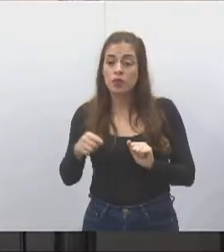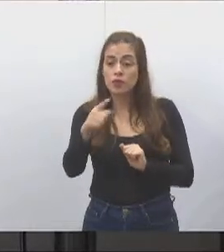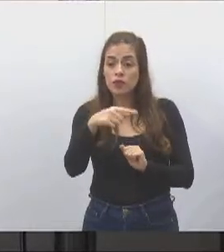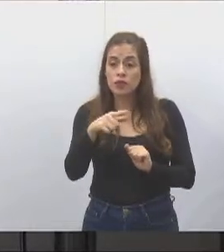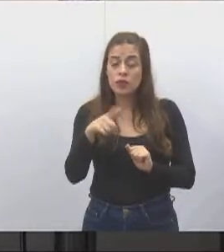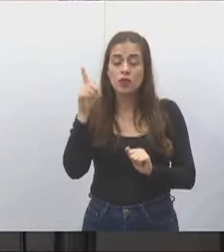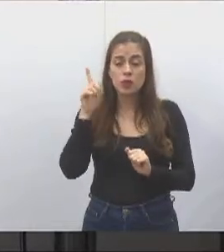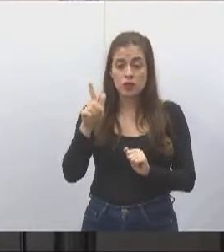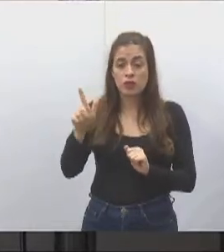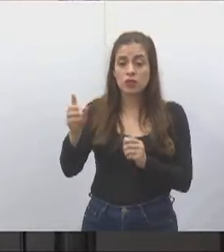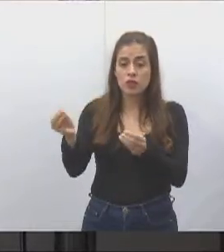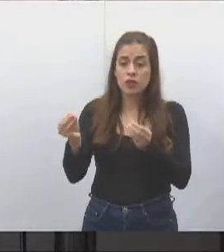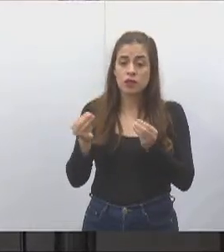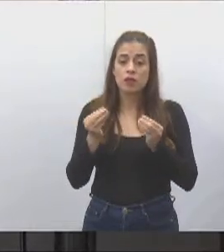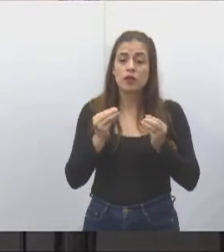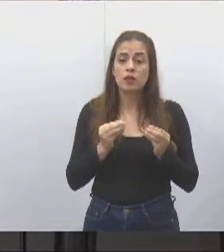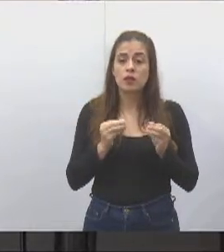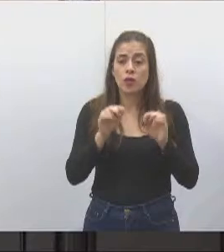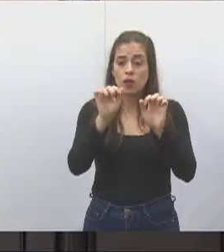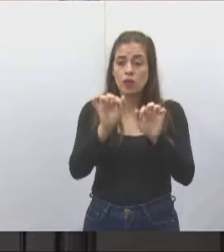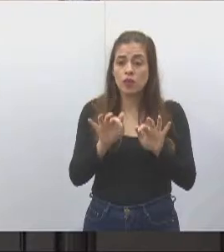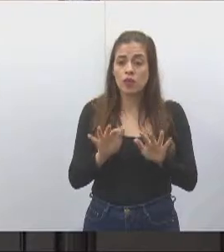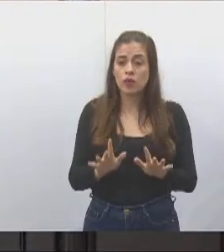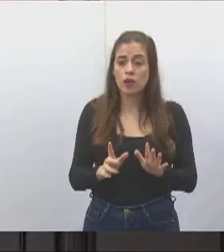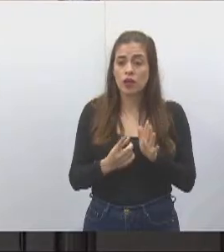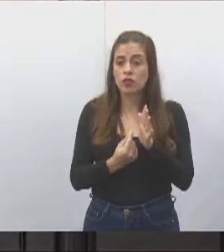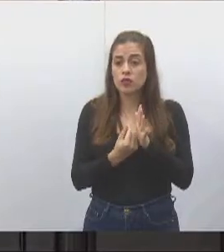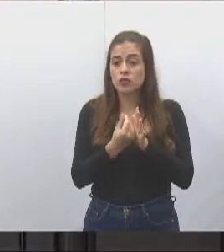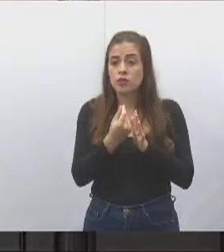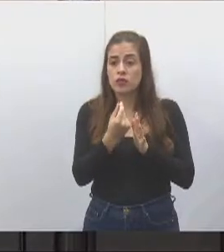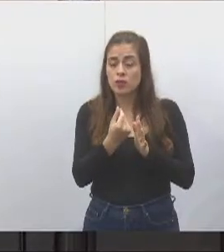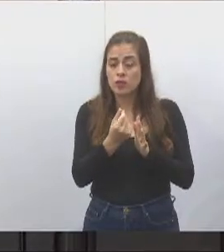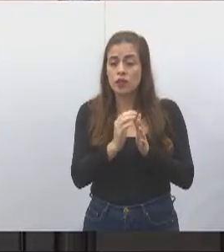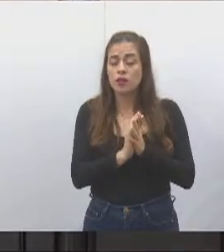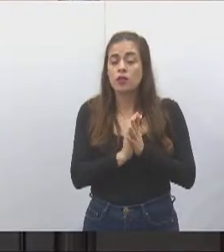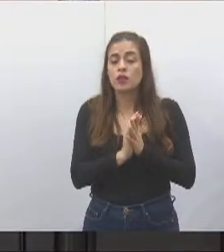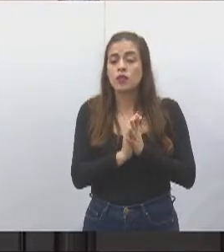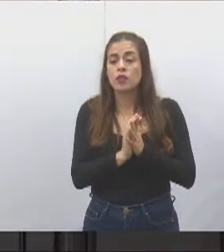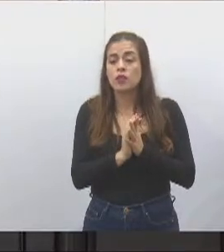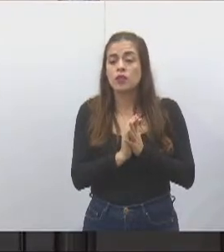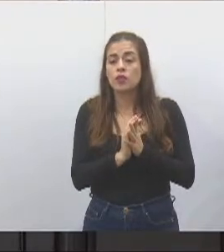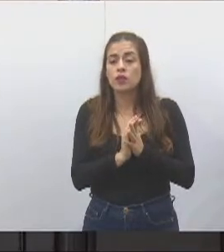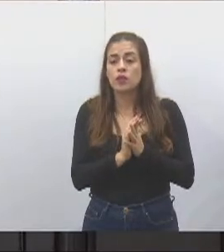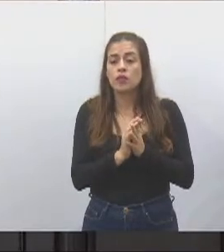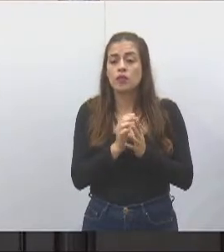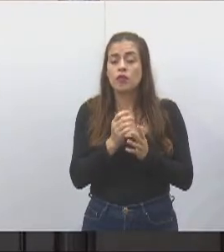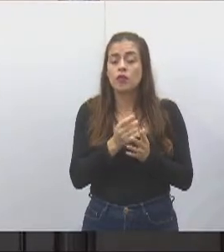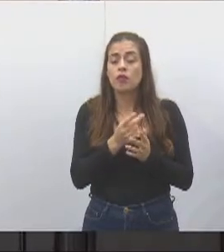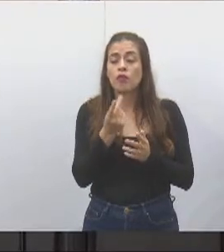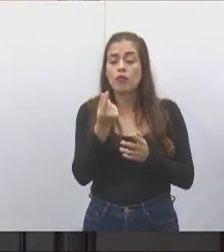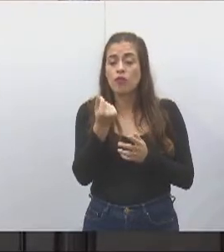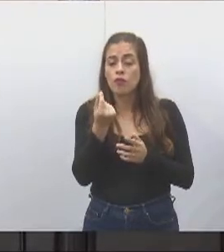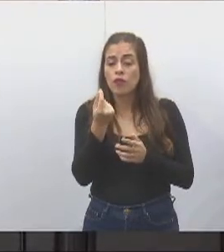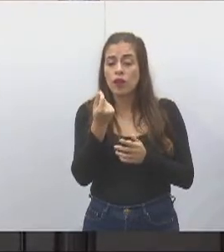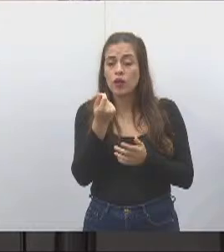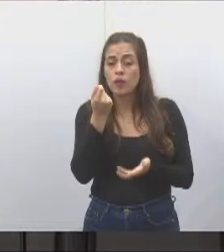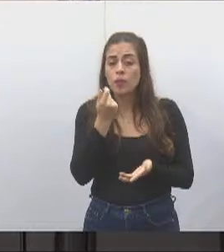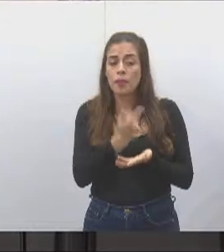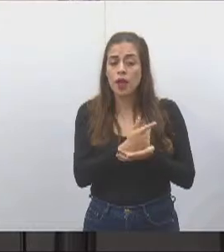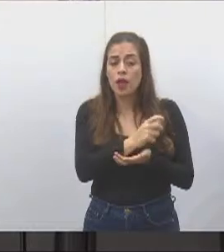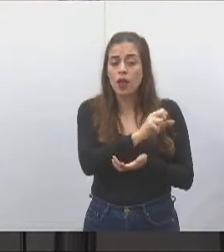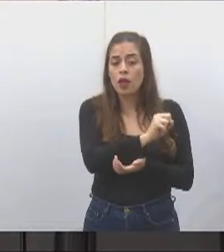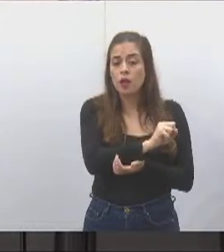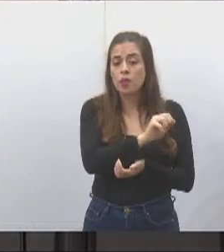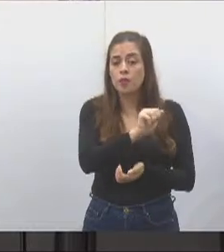para nós um dado do orçamento referente à despesa que o SAI vai ter com